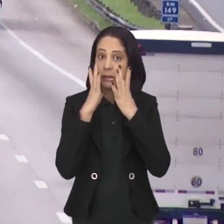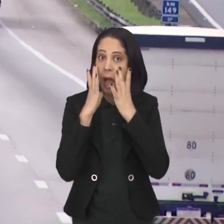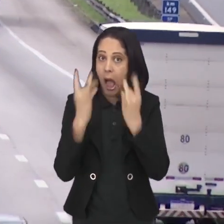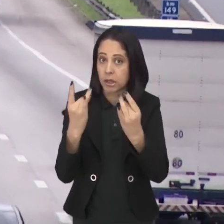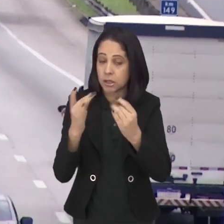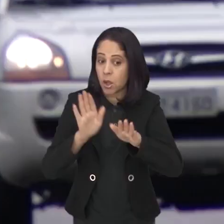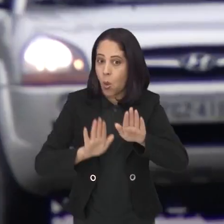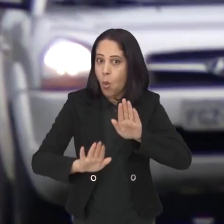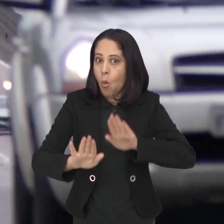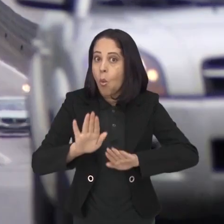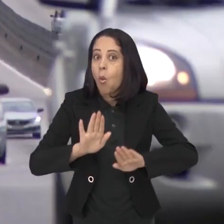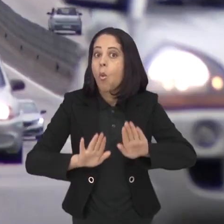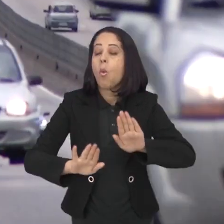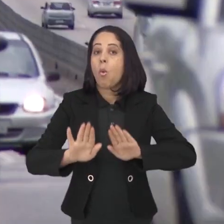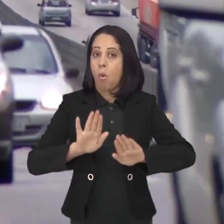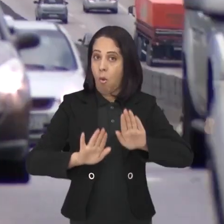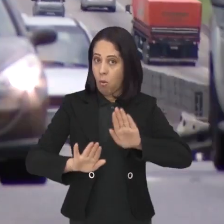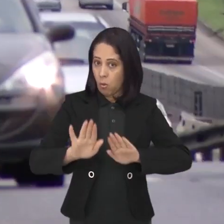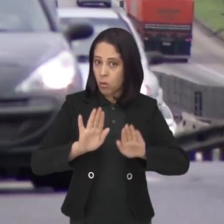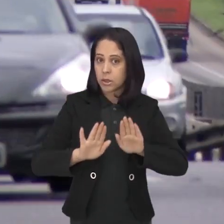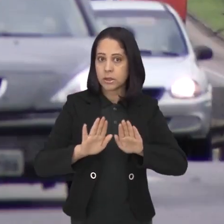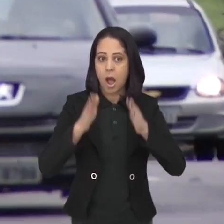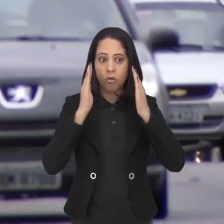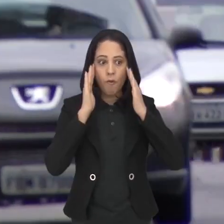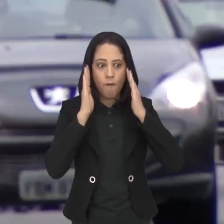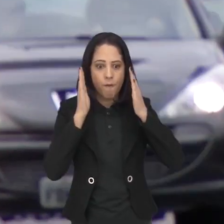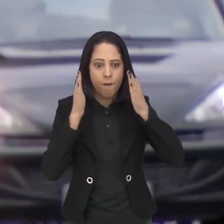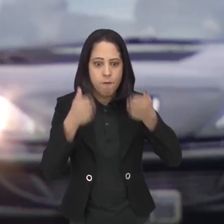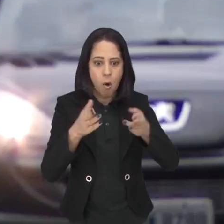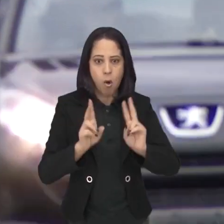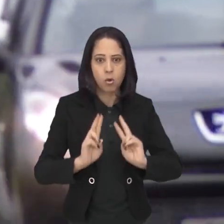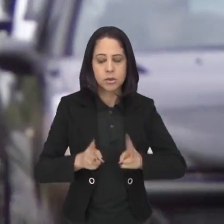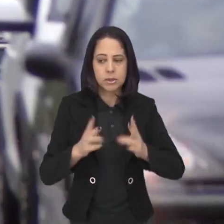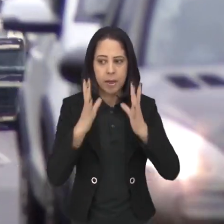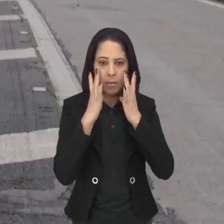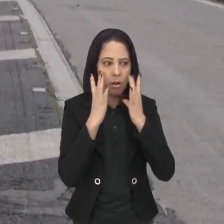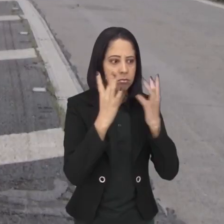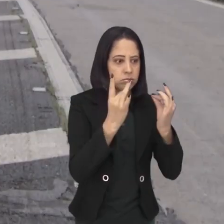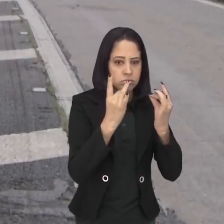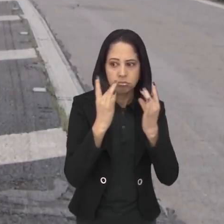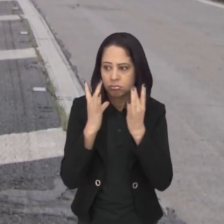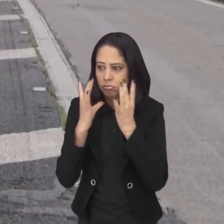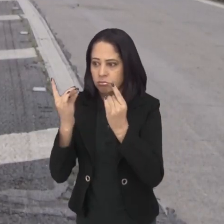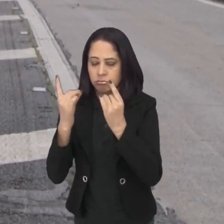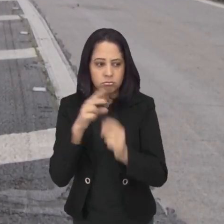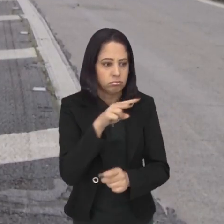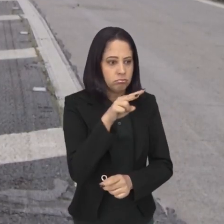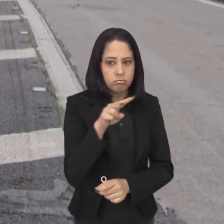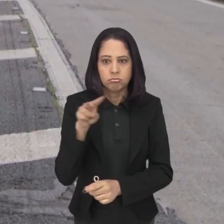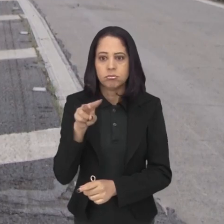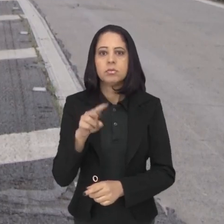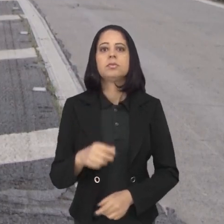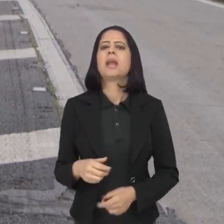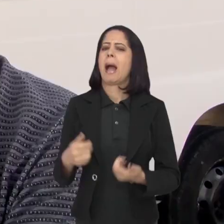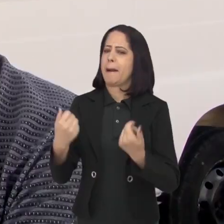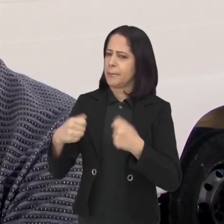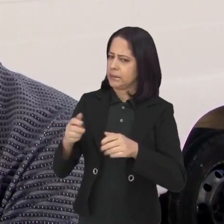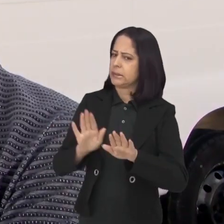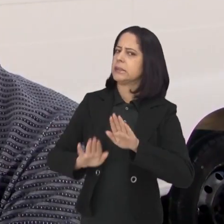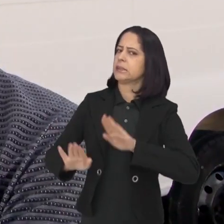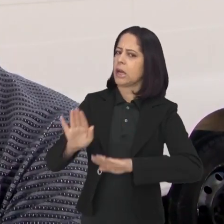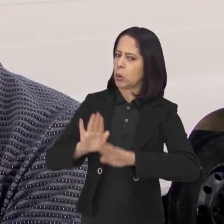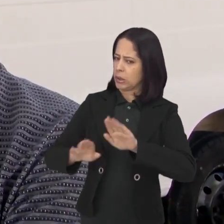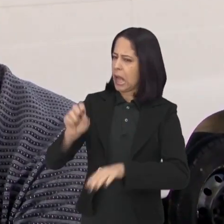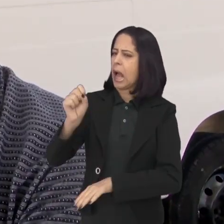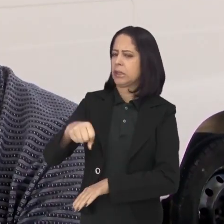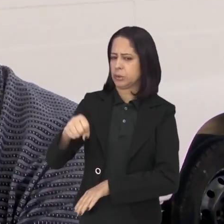ao volante. Ter cuidado no trânsito e foco redobrado com o que acontece ao redor é sempre muito importante. Temos que